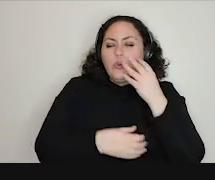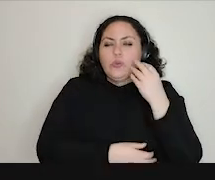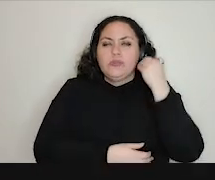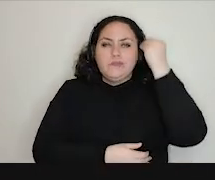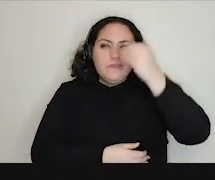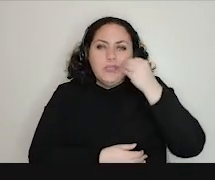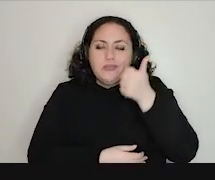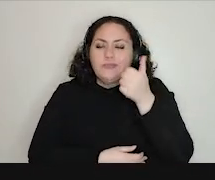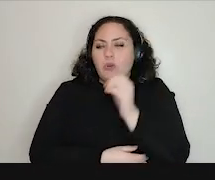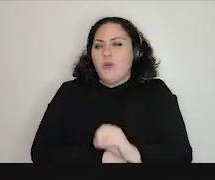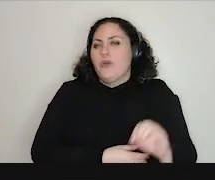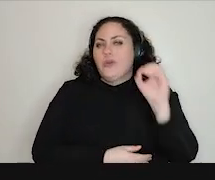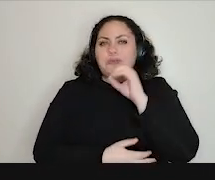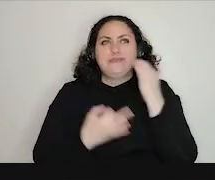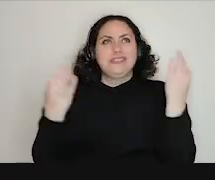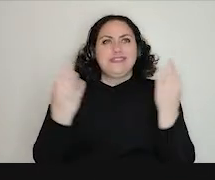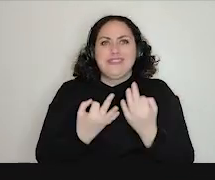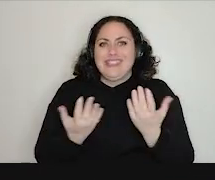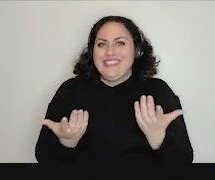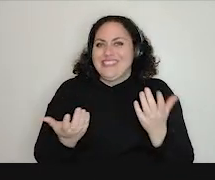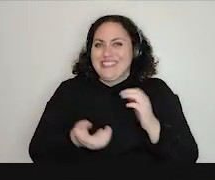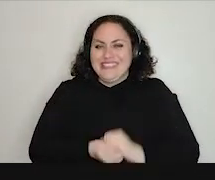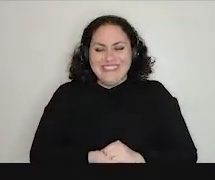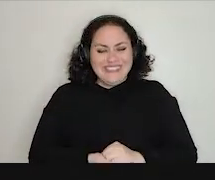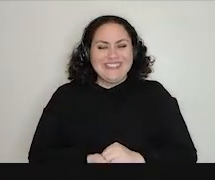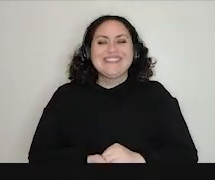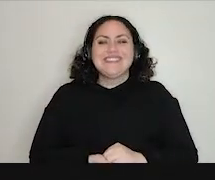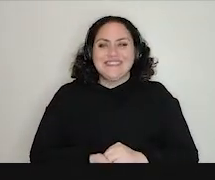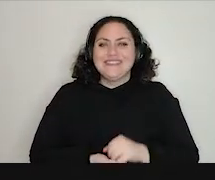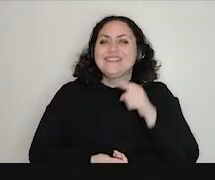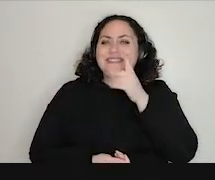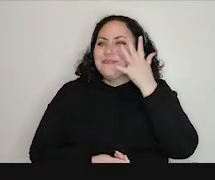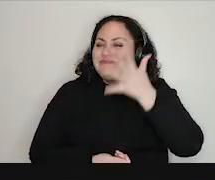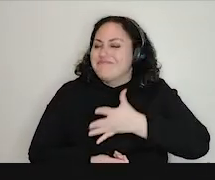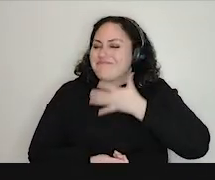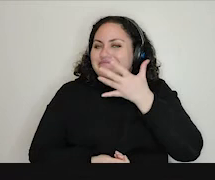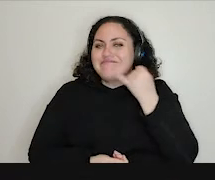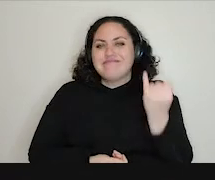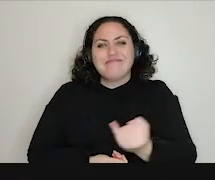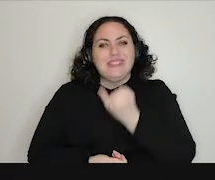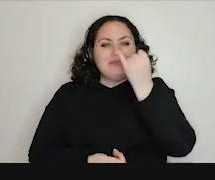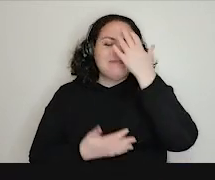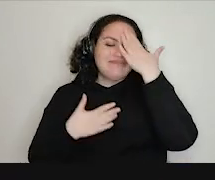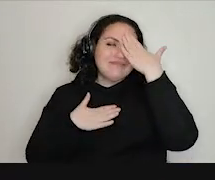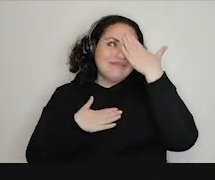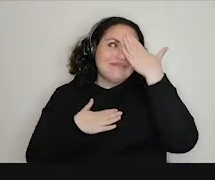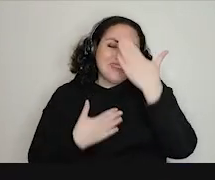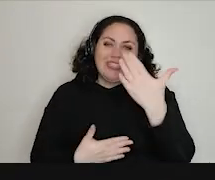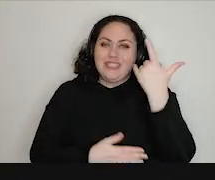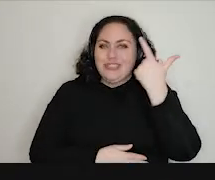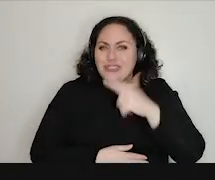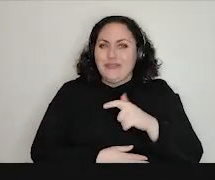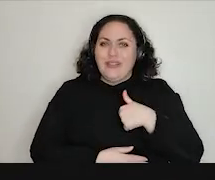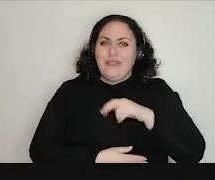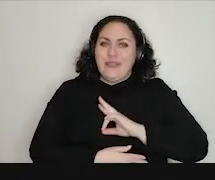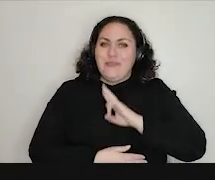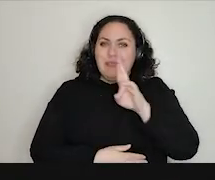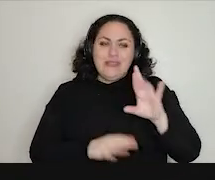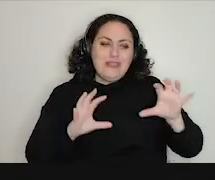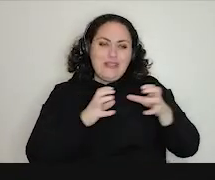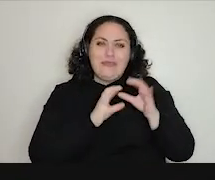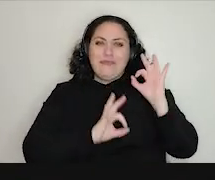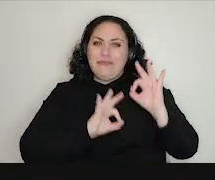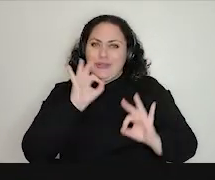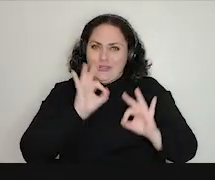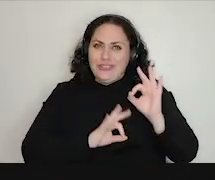teus relatos com a gente. Foi maravilhoso, foi perfeito. A tua fala foi extremamente importante. Muito obrigada de